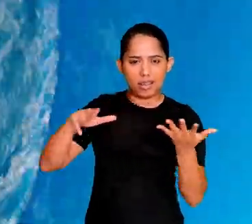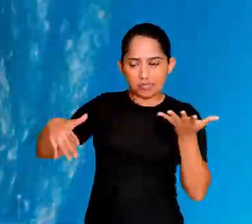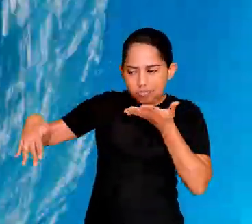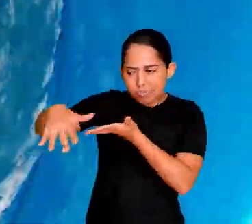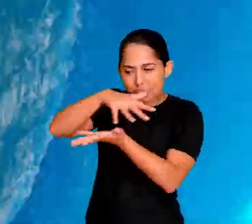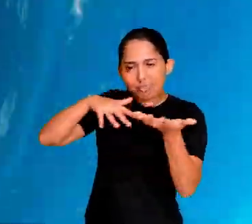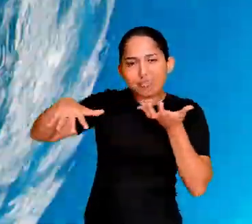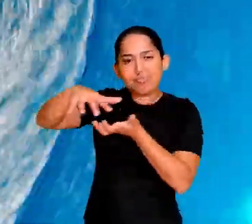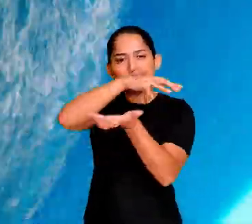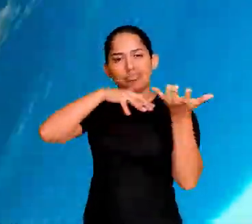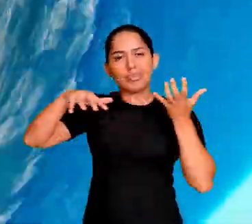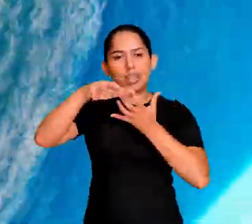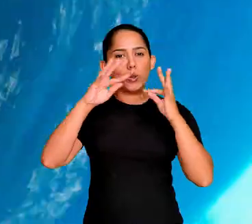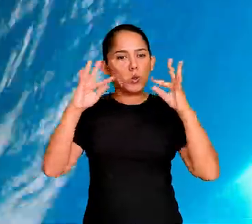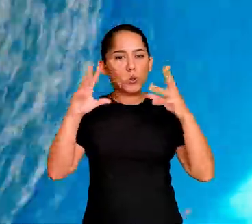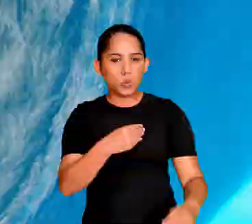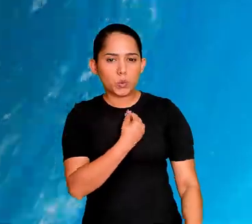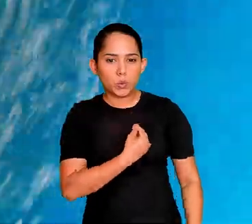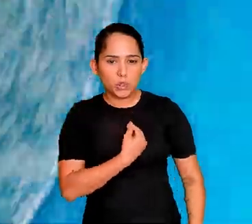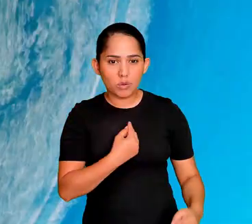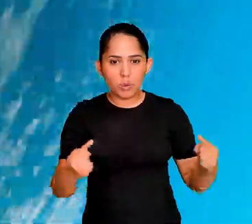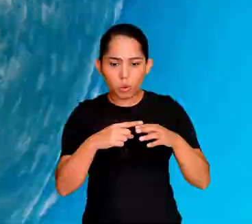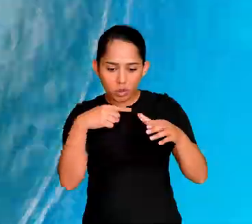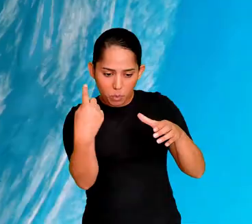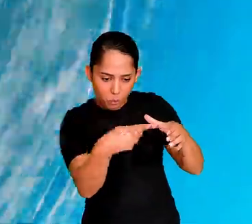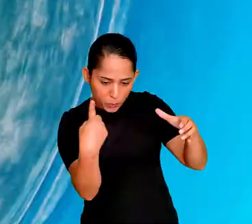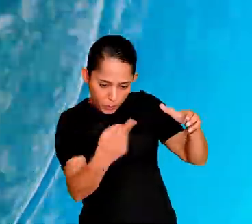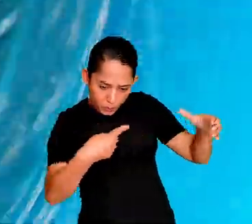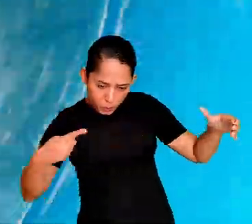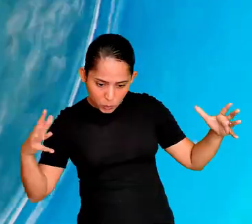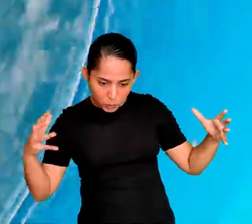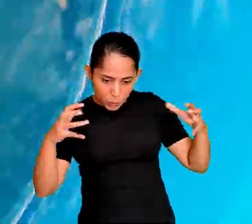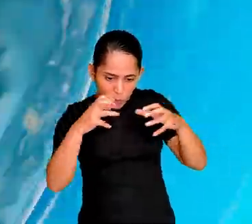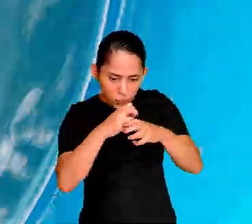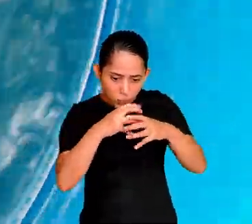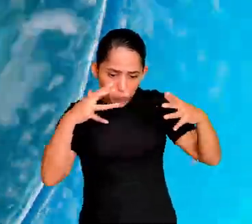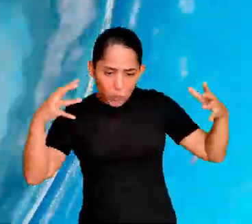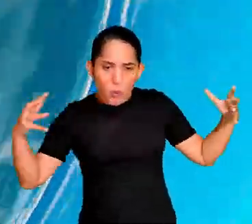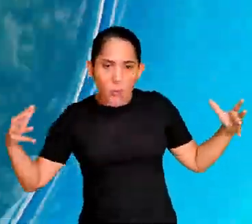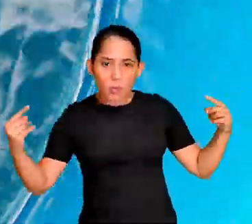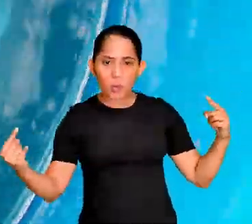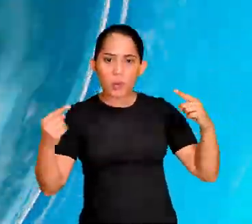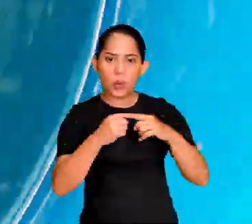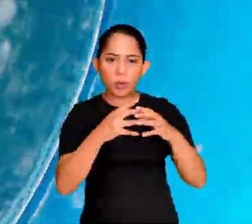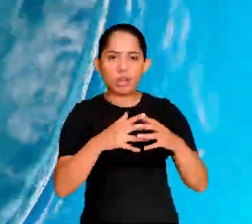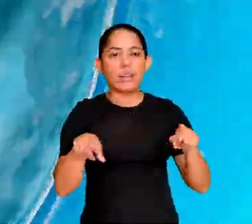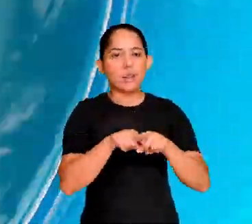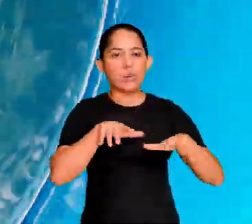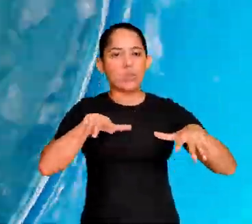galáxias, nas formações dos organismos. Tudo que é vivo espirala, contrai e